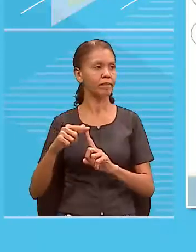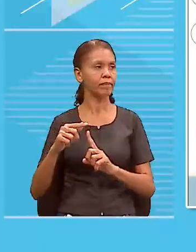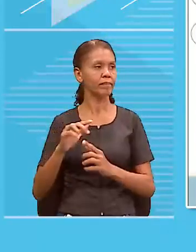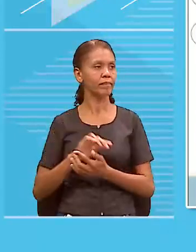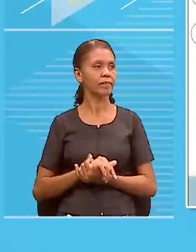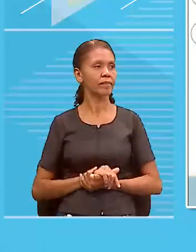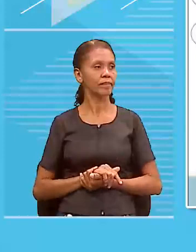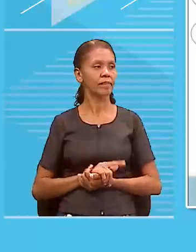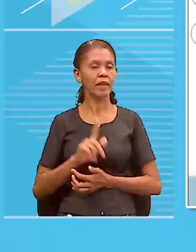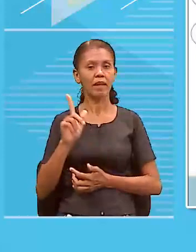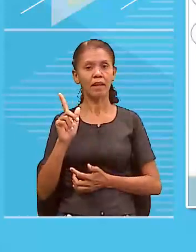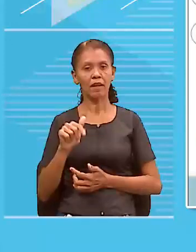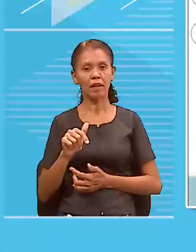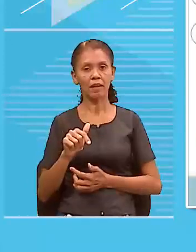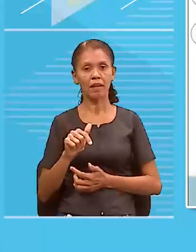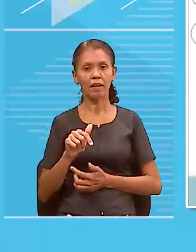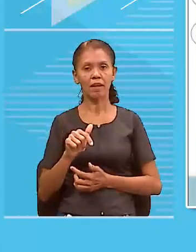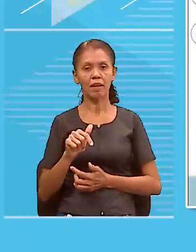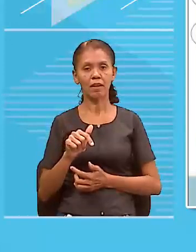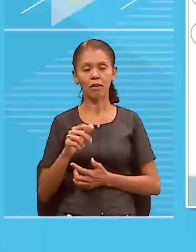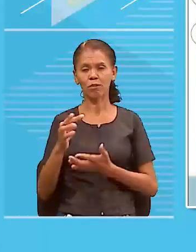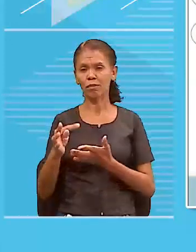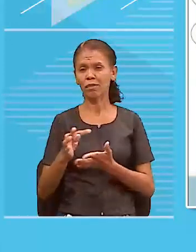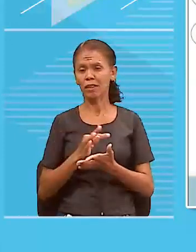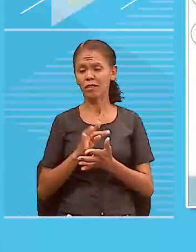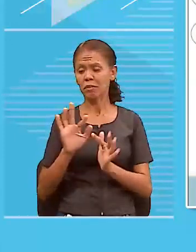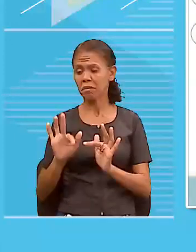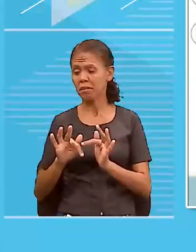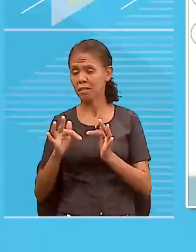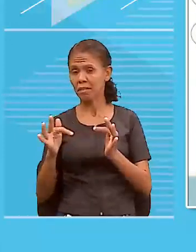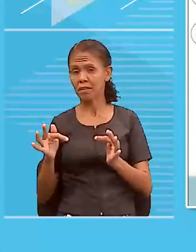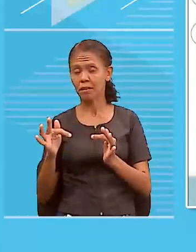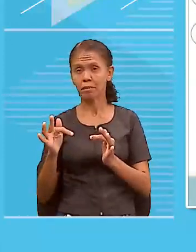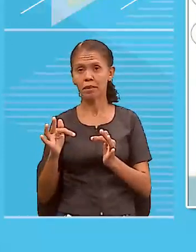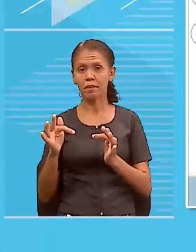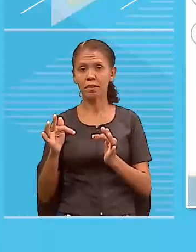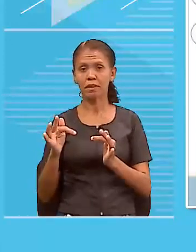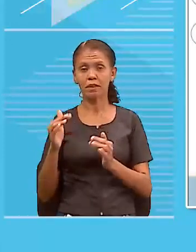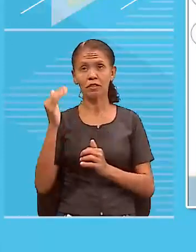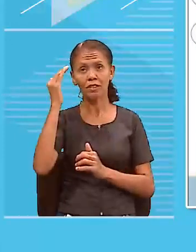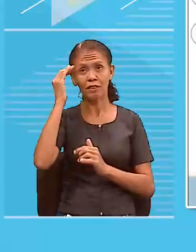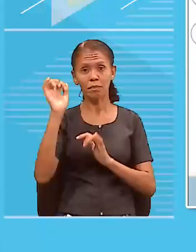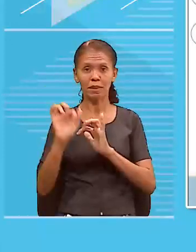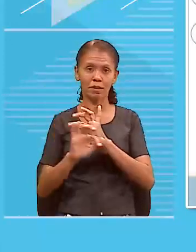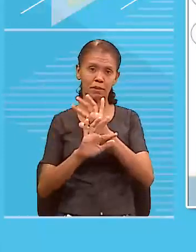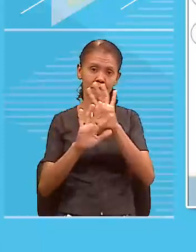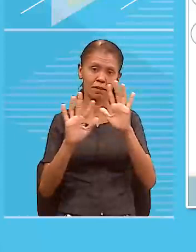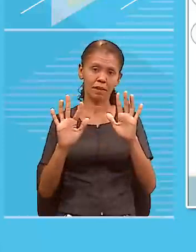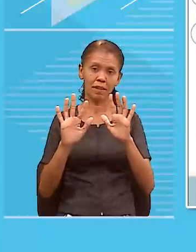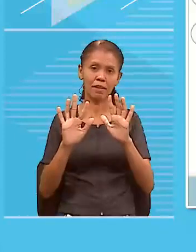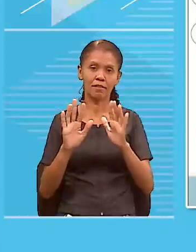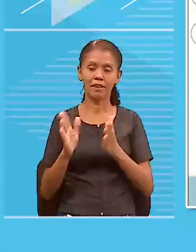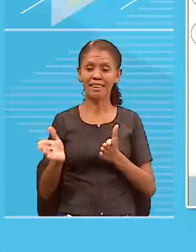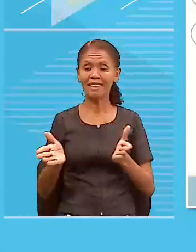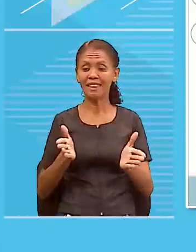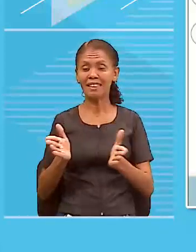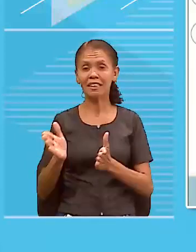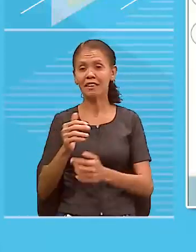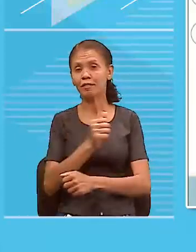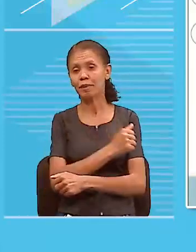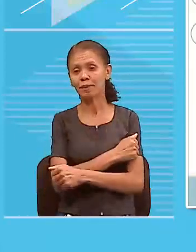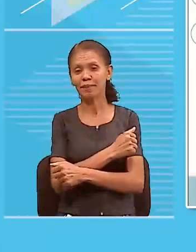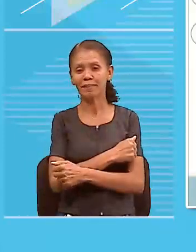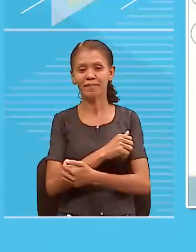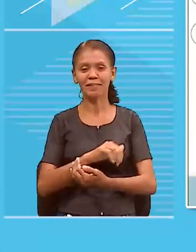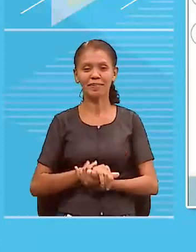dele muito as é muito acessível então fica muito tranquilo de você trabalhar Pois é